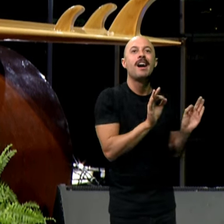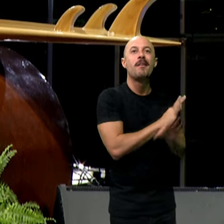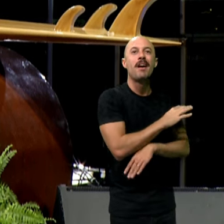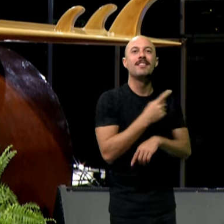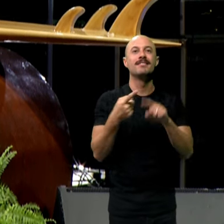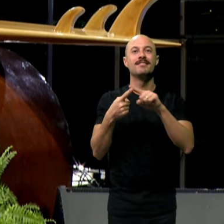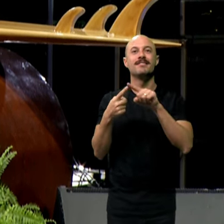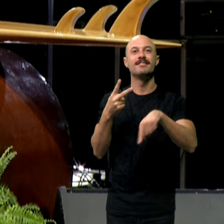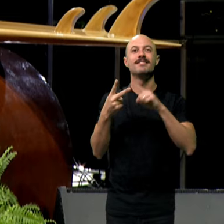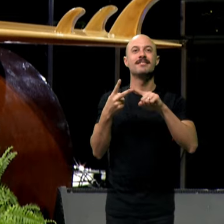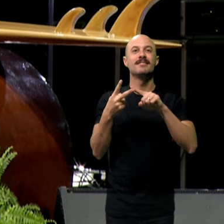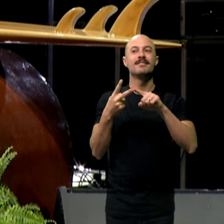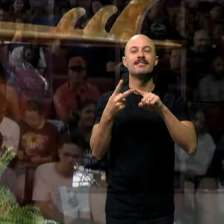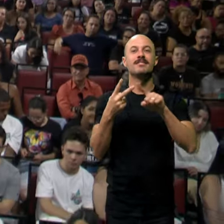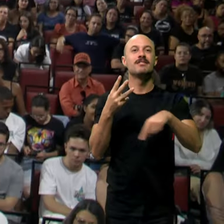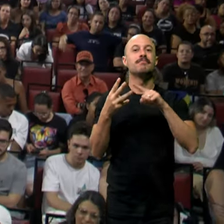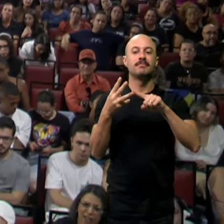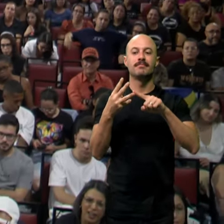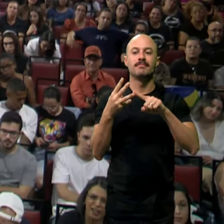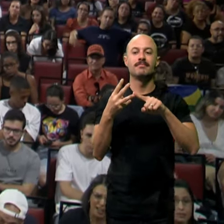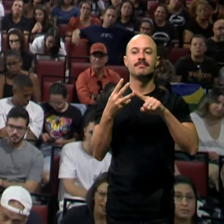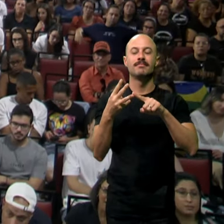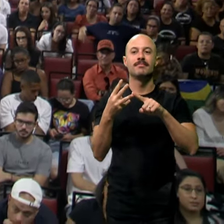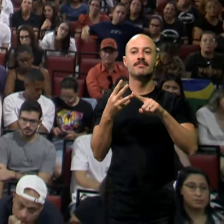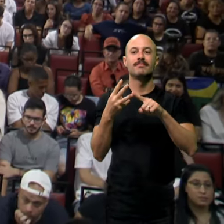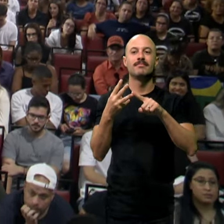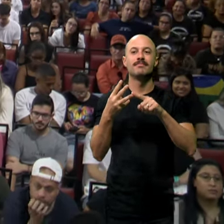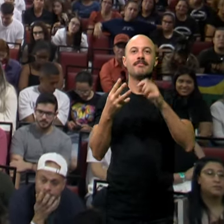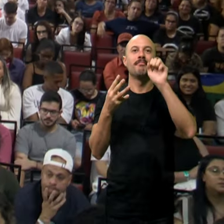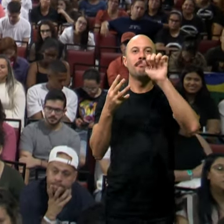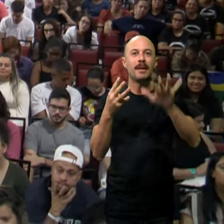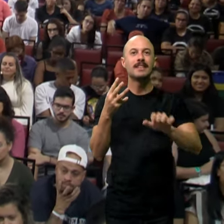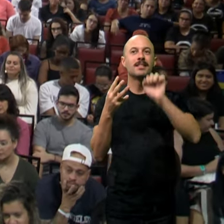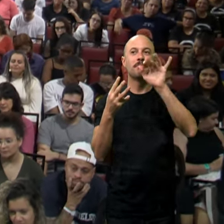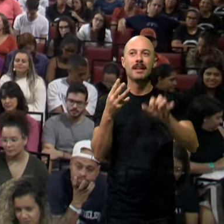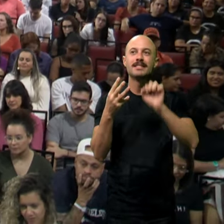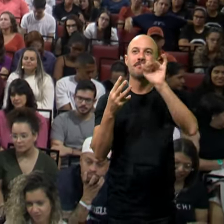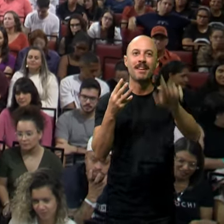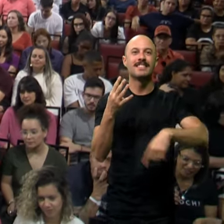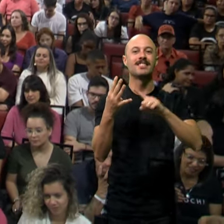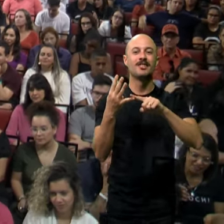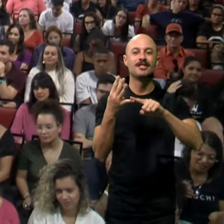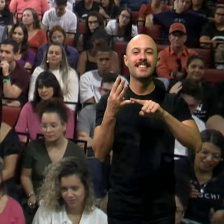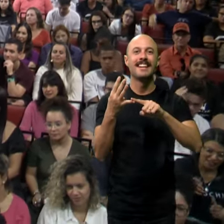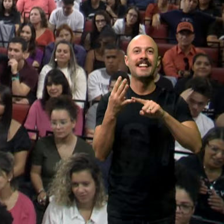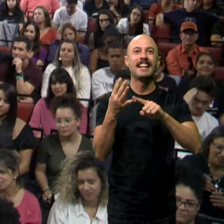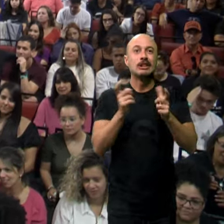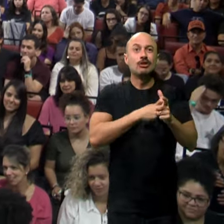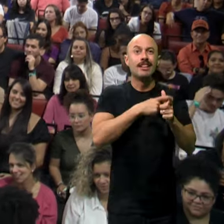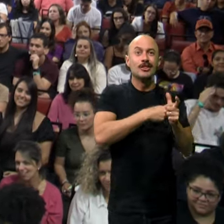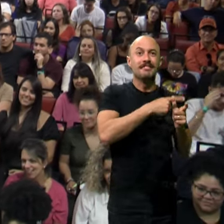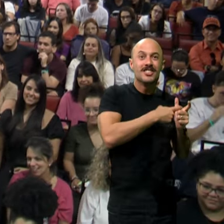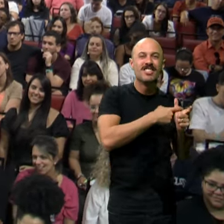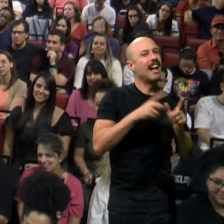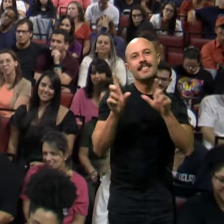dívida. E o terceiro era a bênção, a bênção, a bênção. Não vou fazer propaganda para os autores, mas...